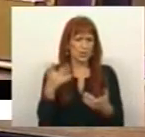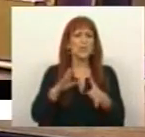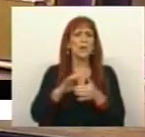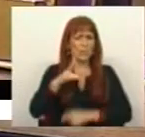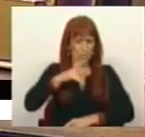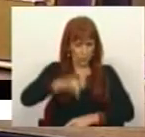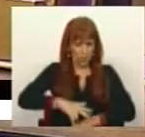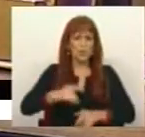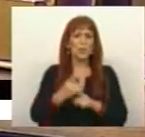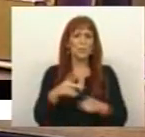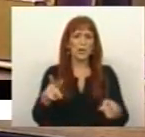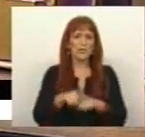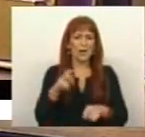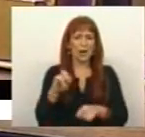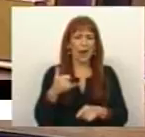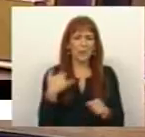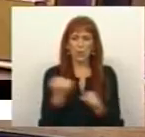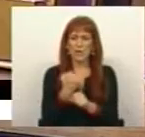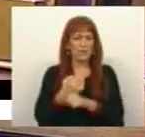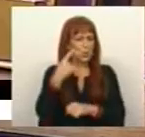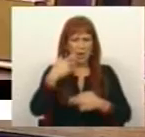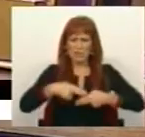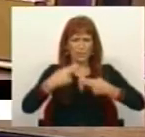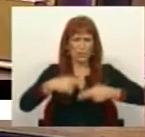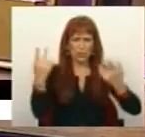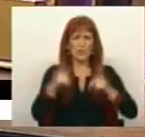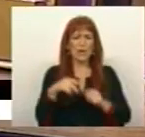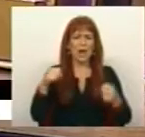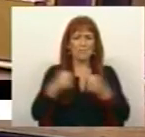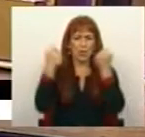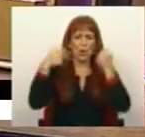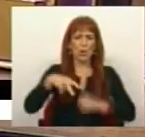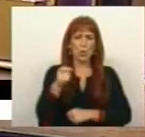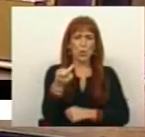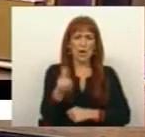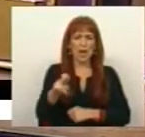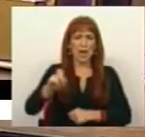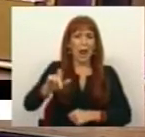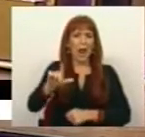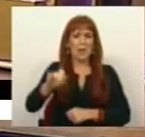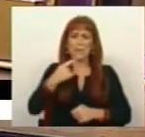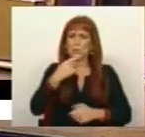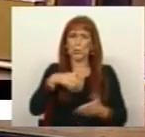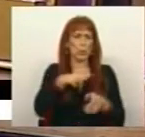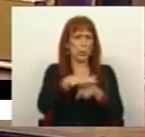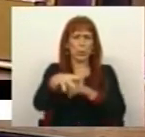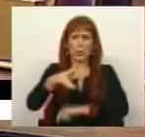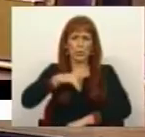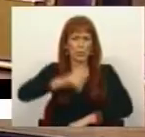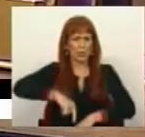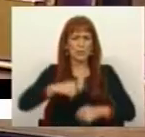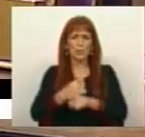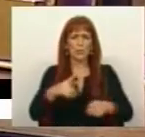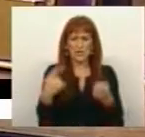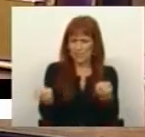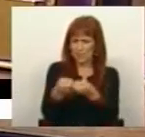para Portugal, pois a radioatividade não conhece fronteiras. Um acidente nuclear em Almaraz teria efeitos catastróficos em Portugal, tendo em